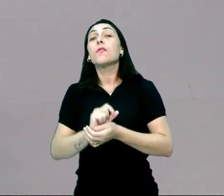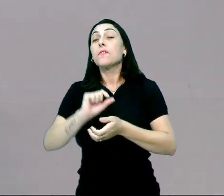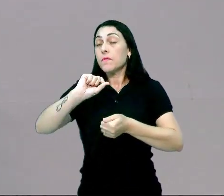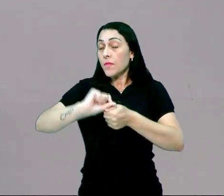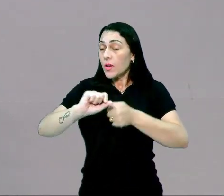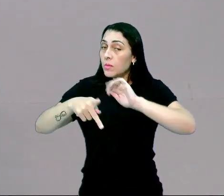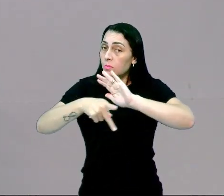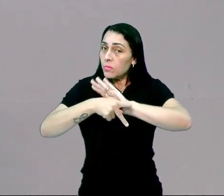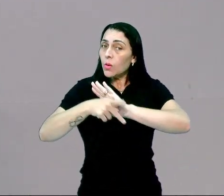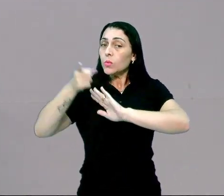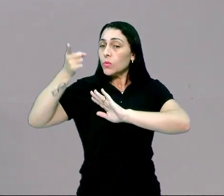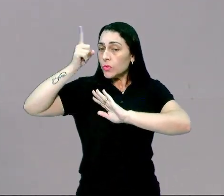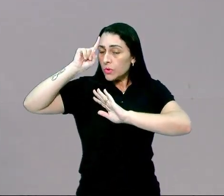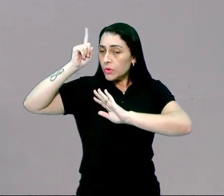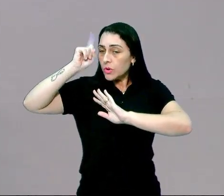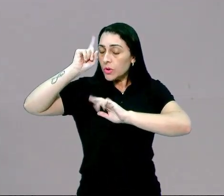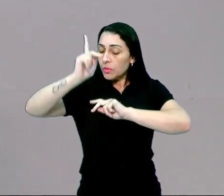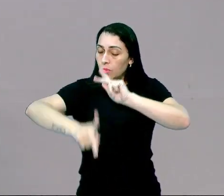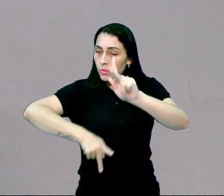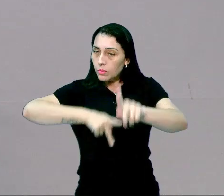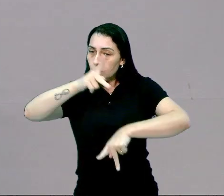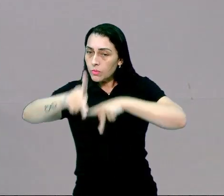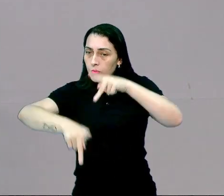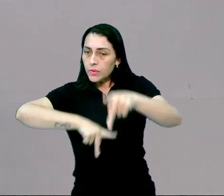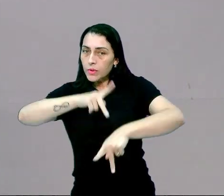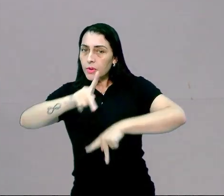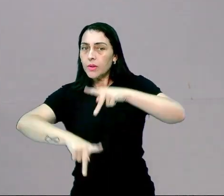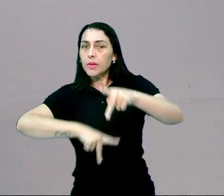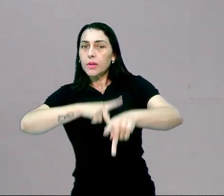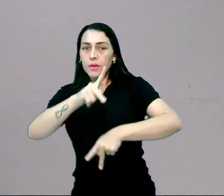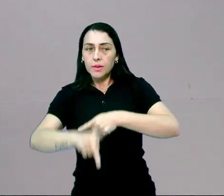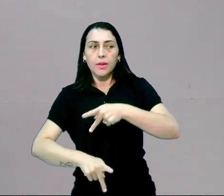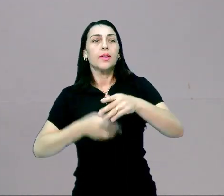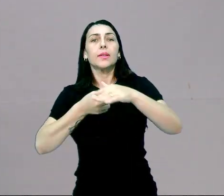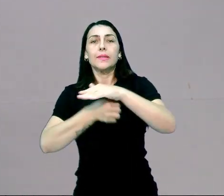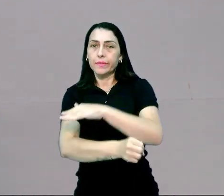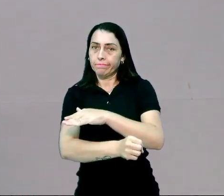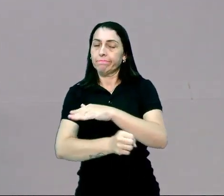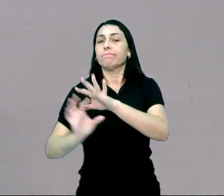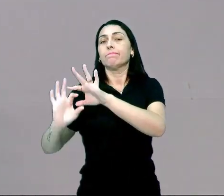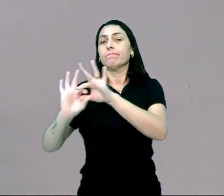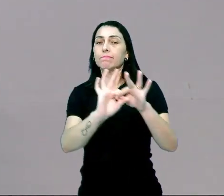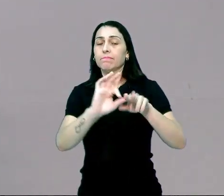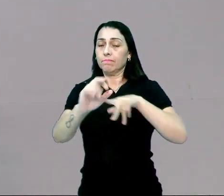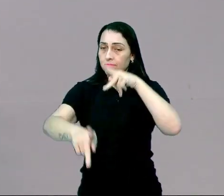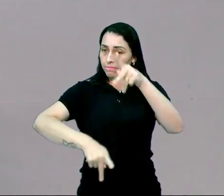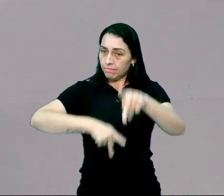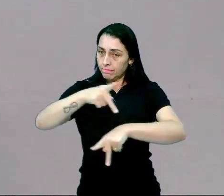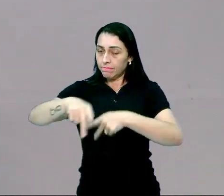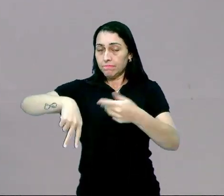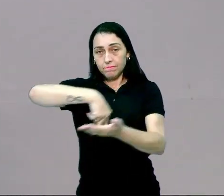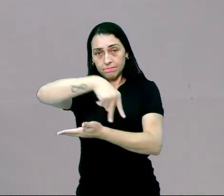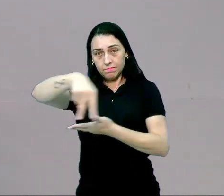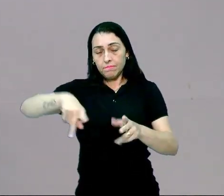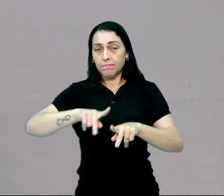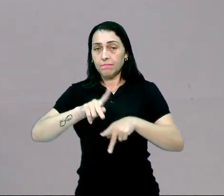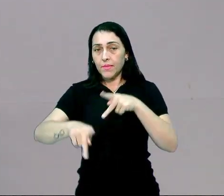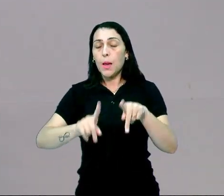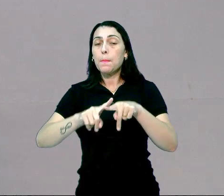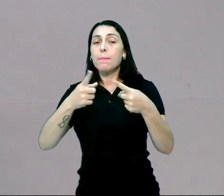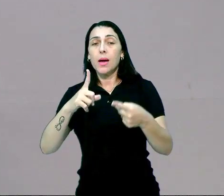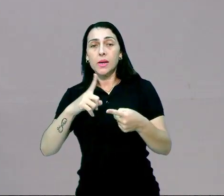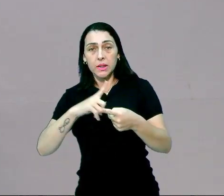faz parte do cotidiano popular, porque ela faz parte, ela está inserida nesse contexto popular, de danças populares, mas ela tem